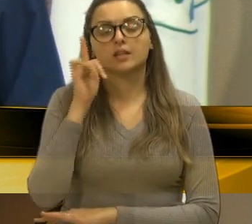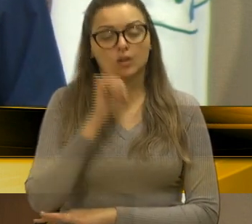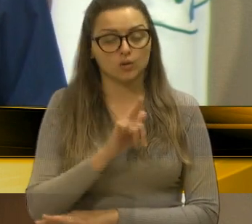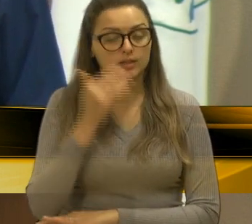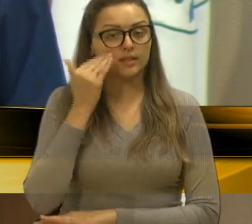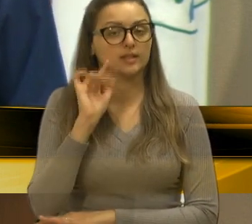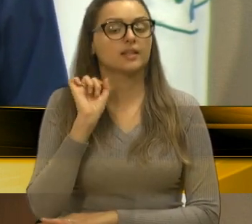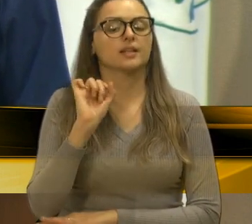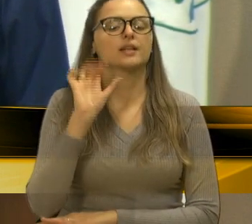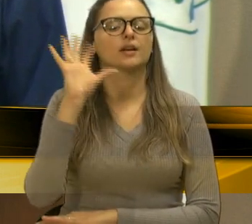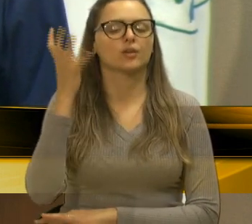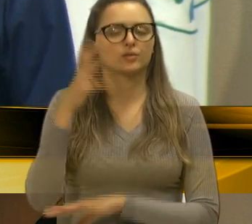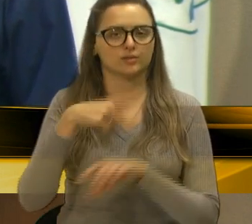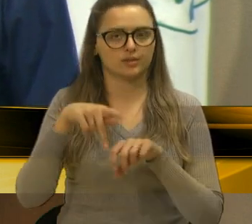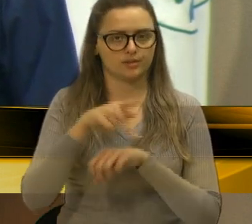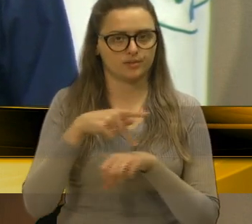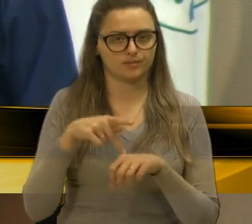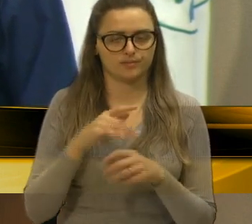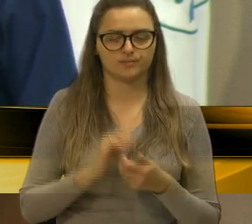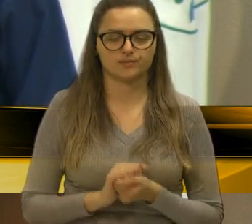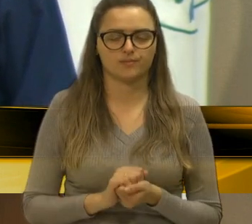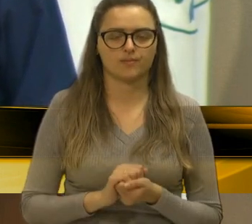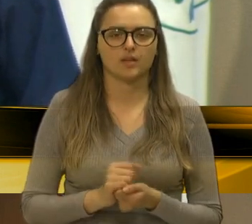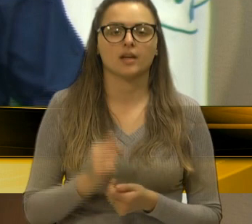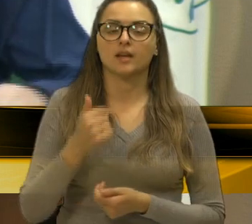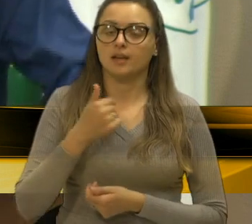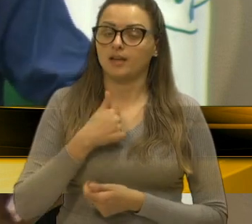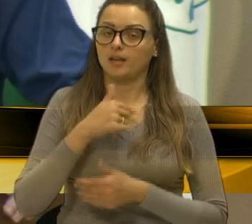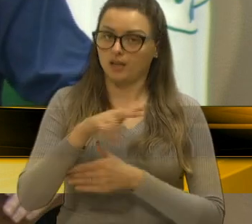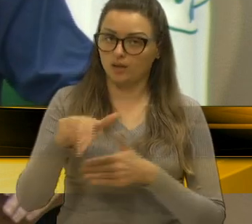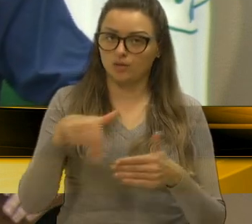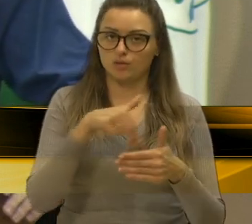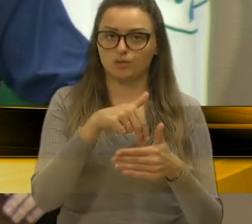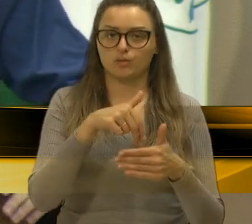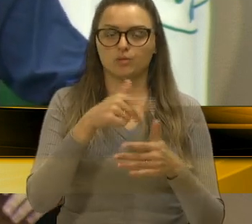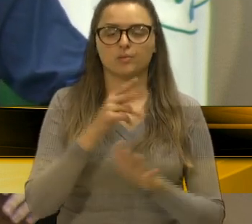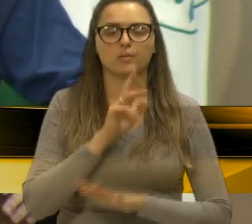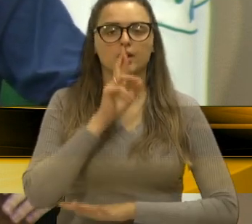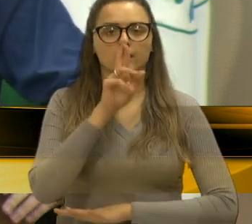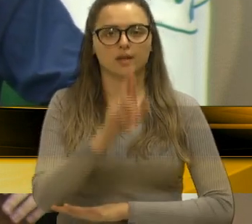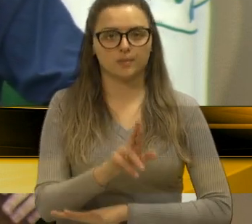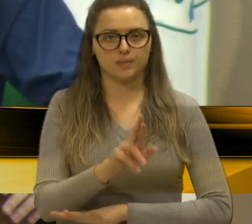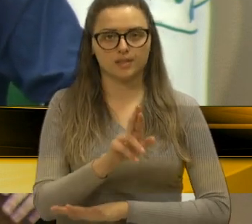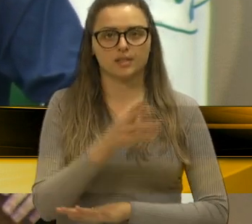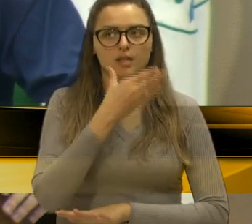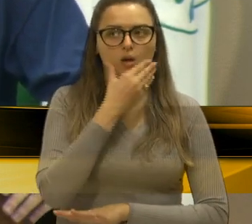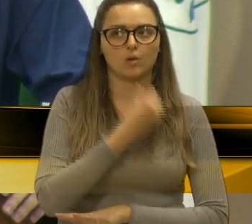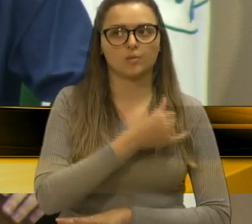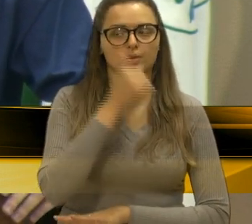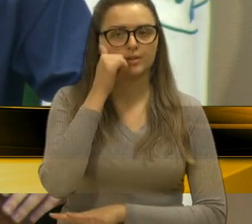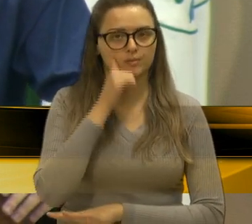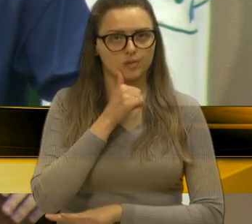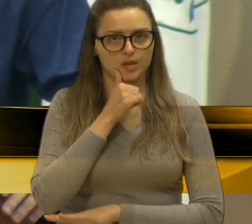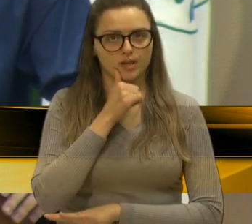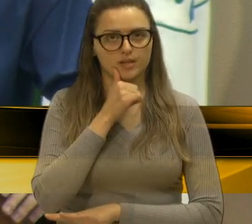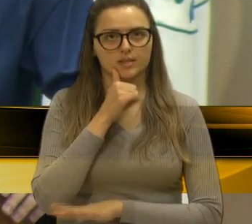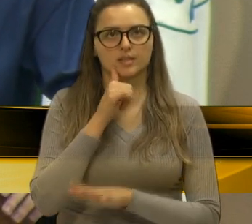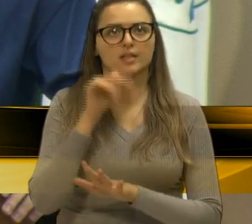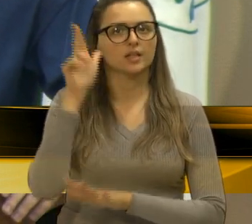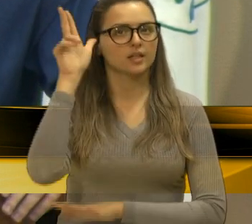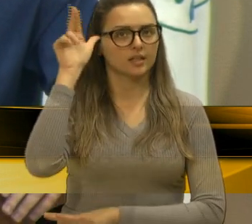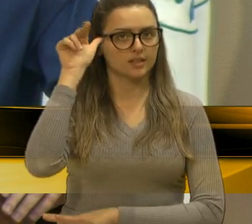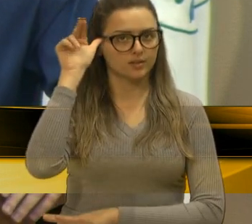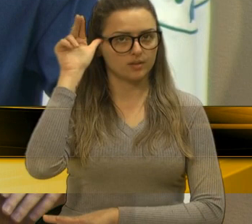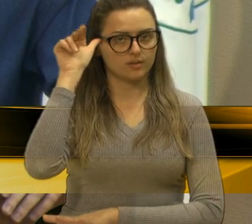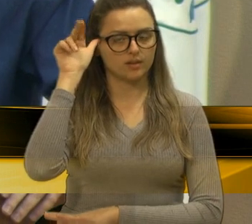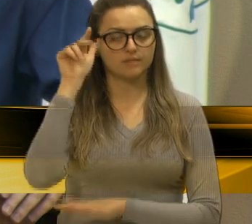nosso país. Estamos aqui então para dar voz àqueles homens e mulheres do cavalo, que têm